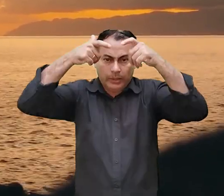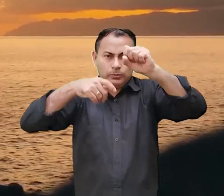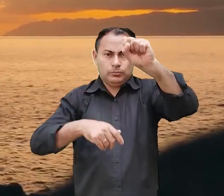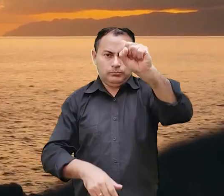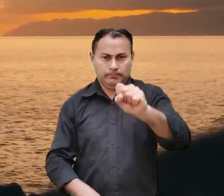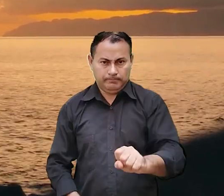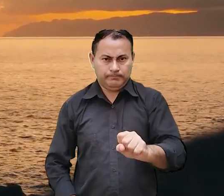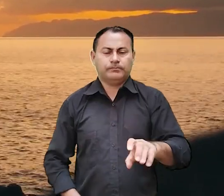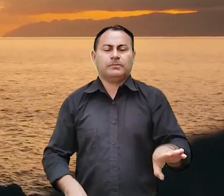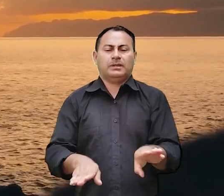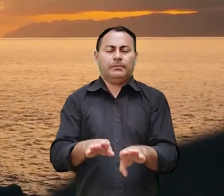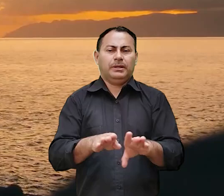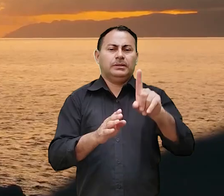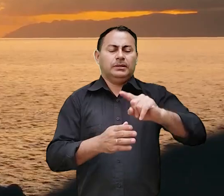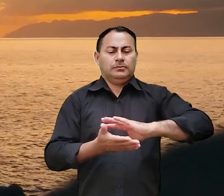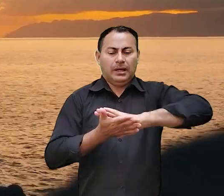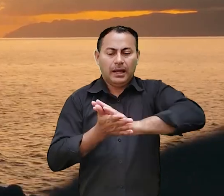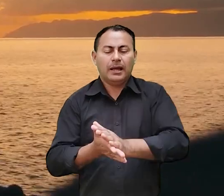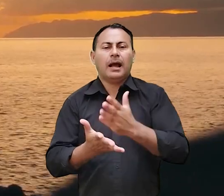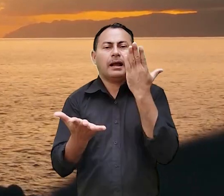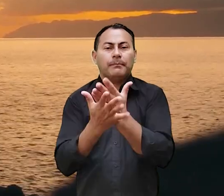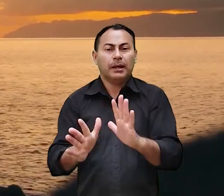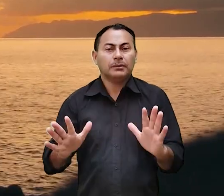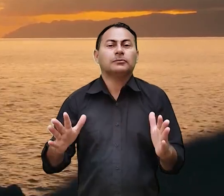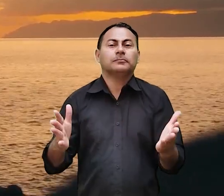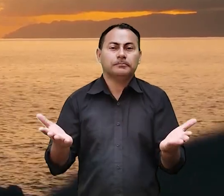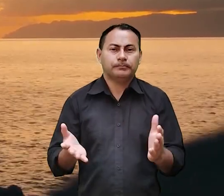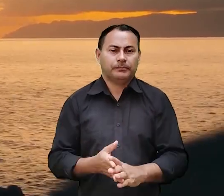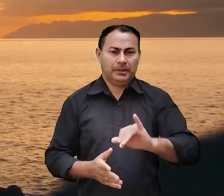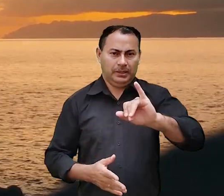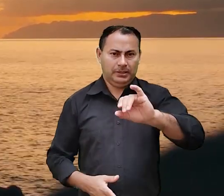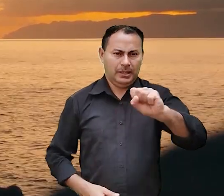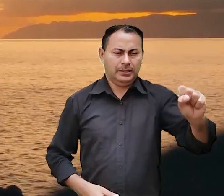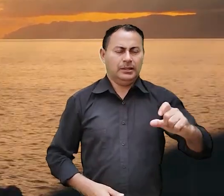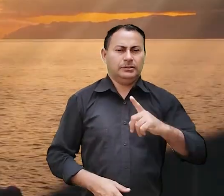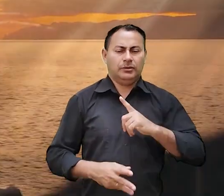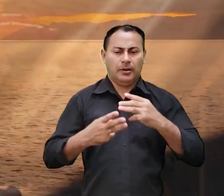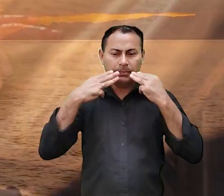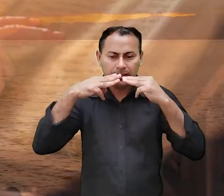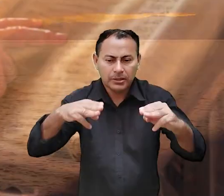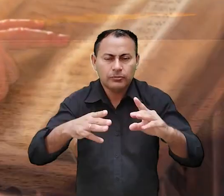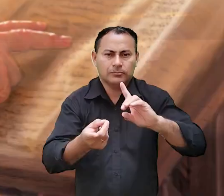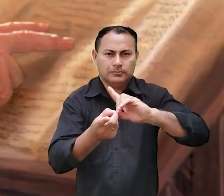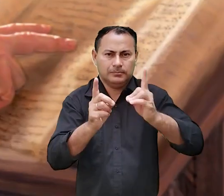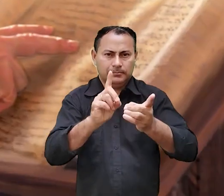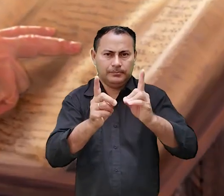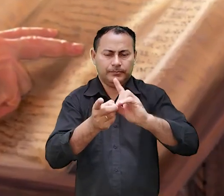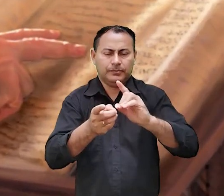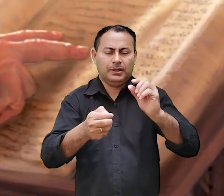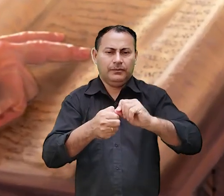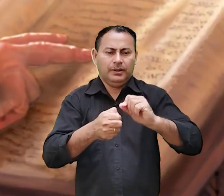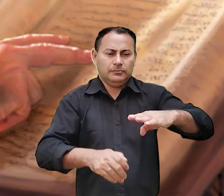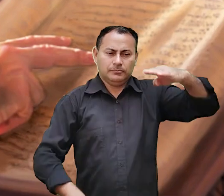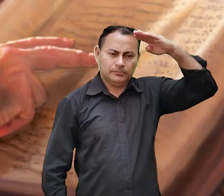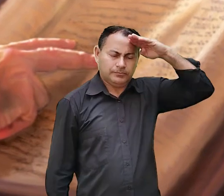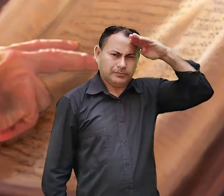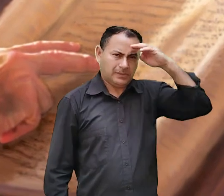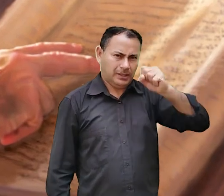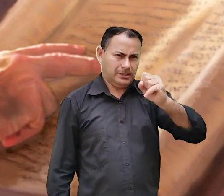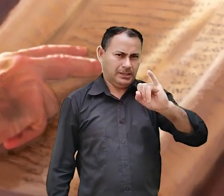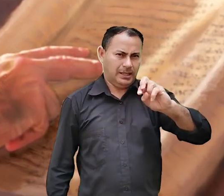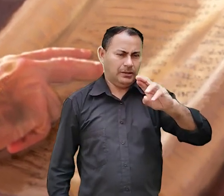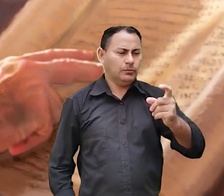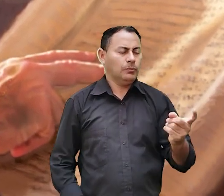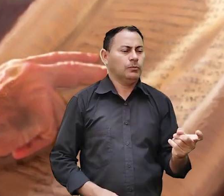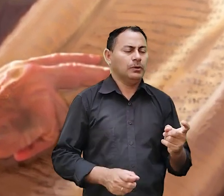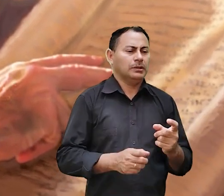do sul também teria sido extinto Isaías tinha um ministério dinâmico que fez o exército assírio